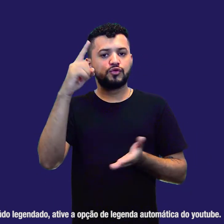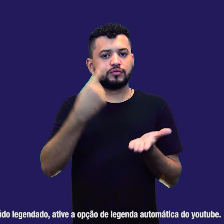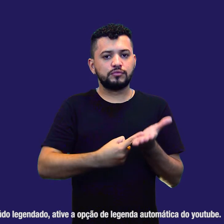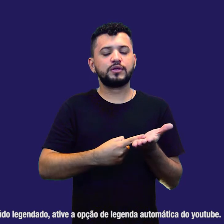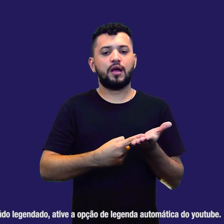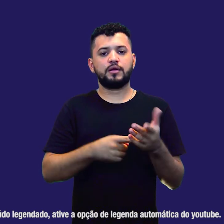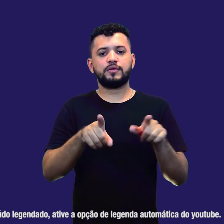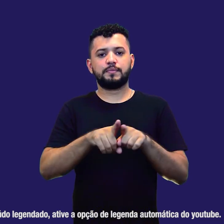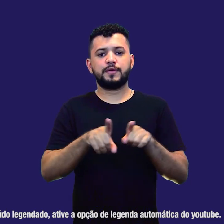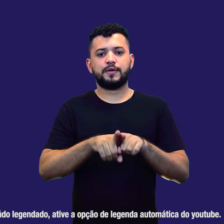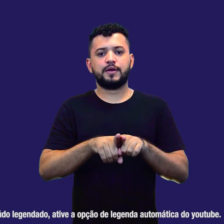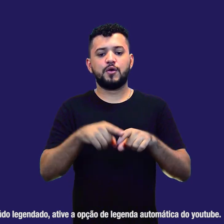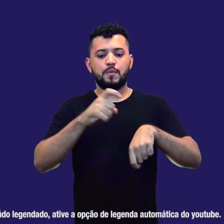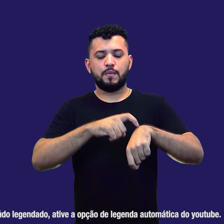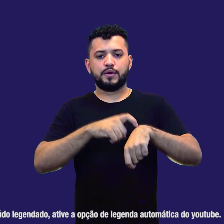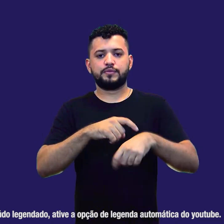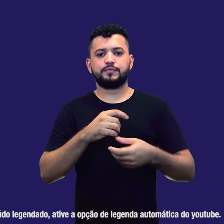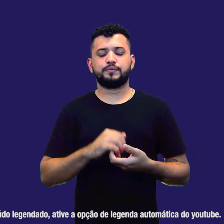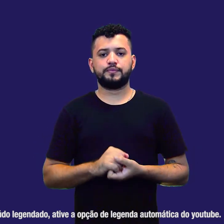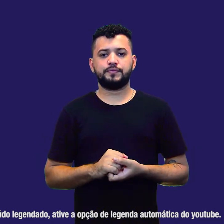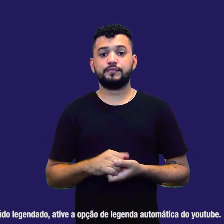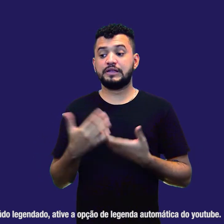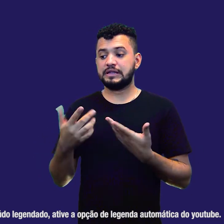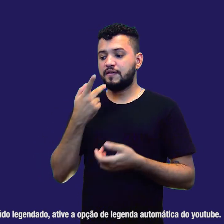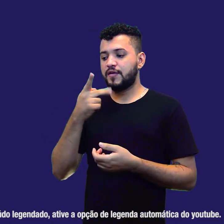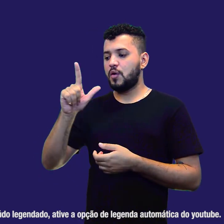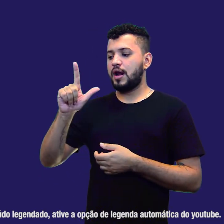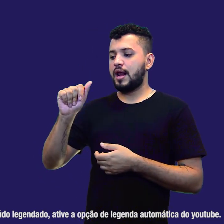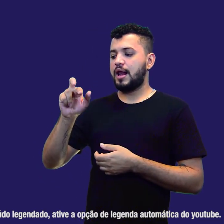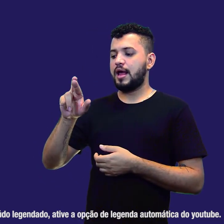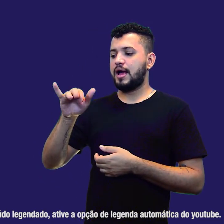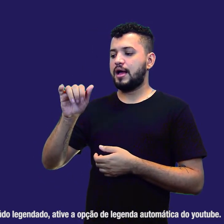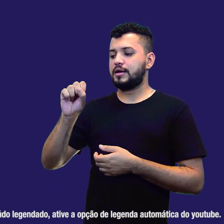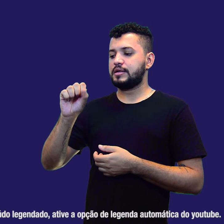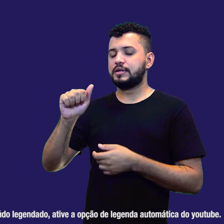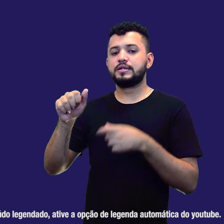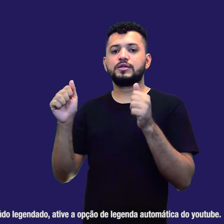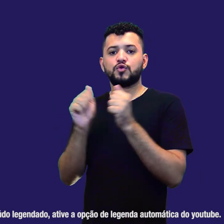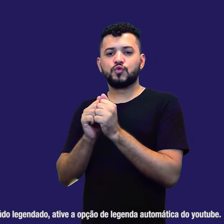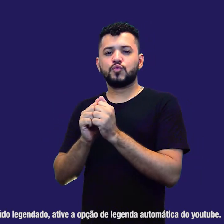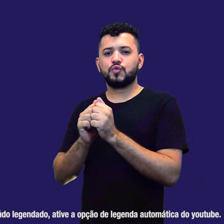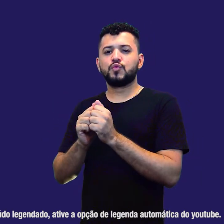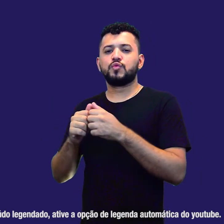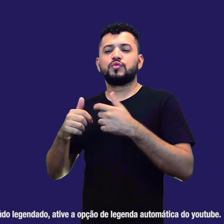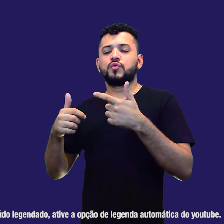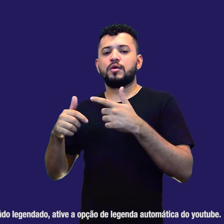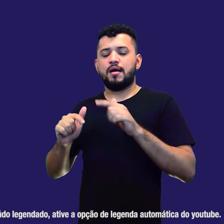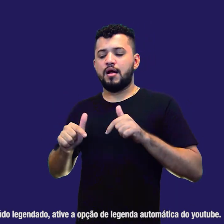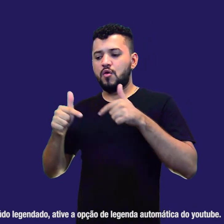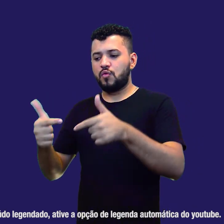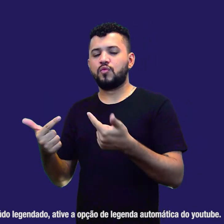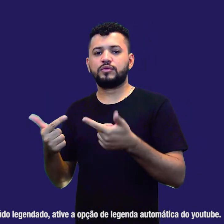acompanhar muito de perto. Você citou a Larissa, né, e a luta dela com o Theo. São muitas histórias parecidas que